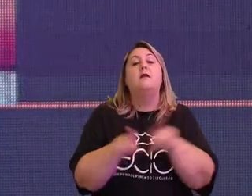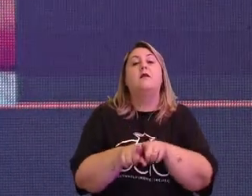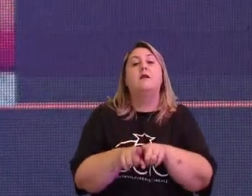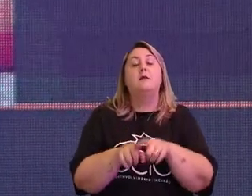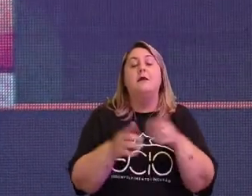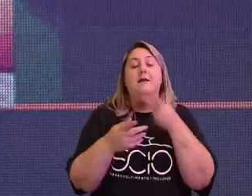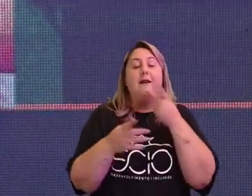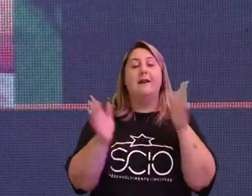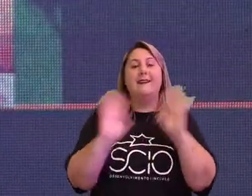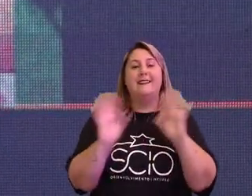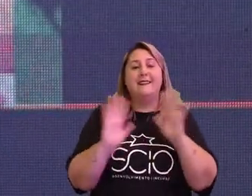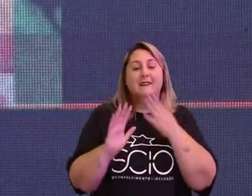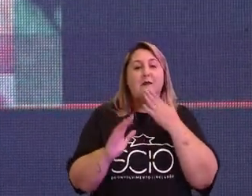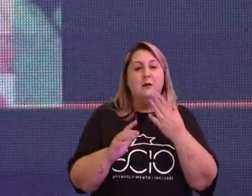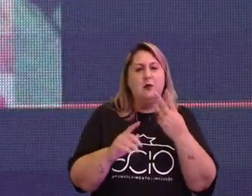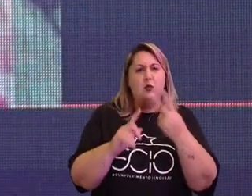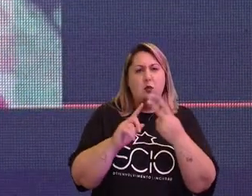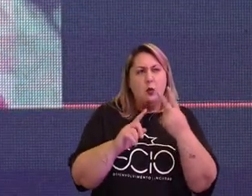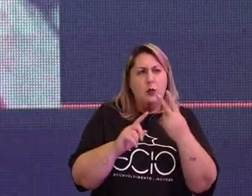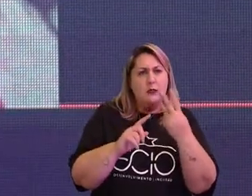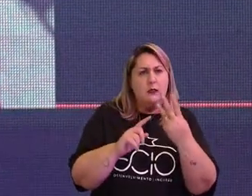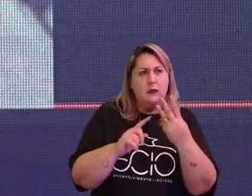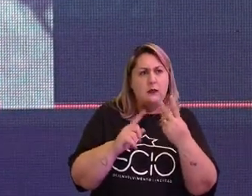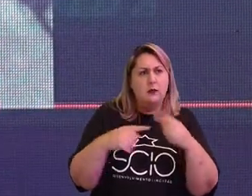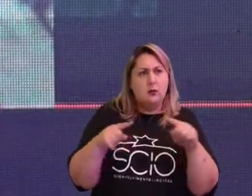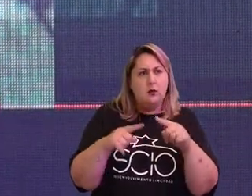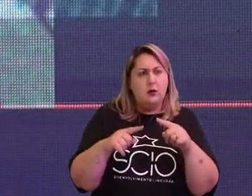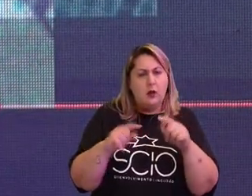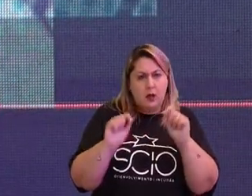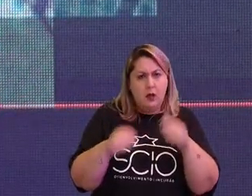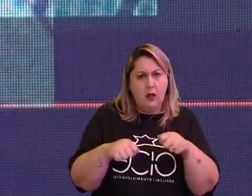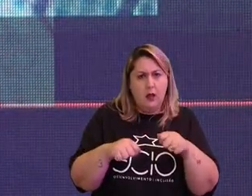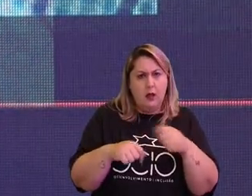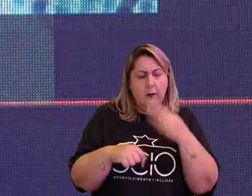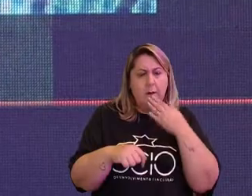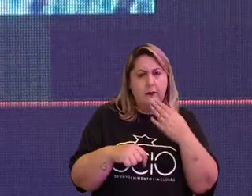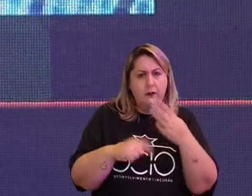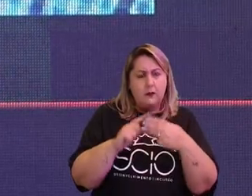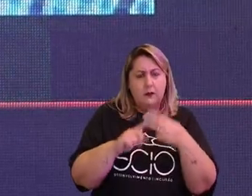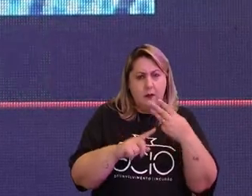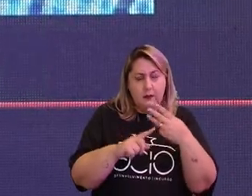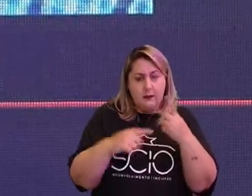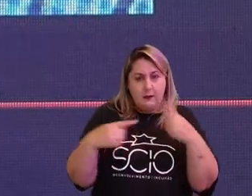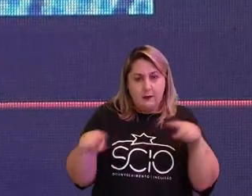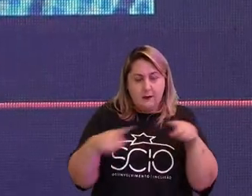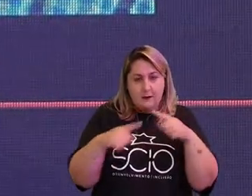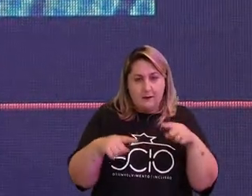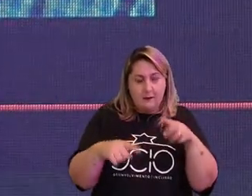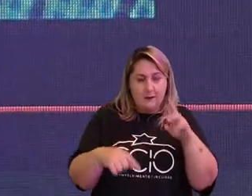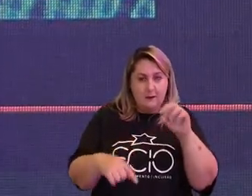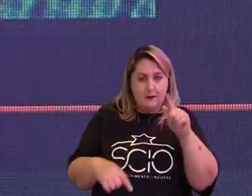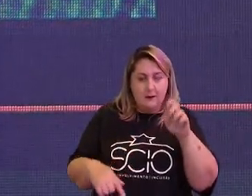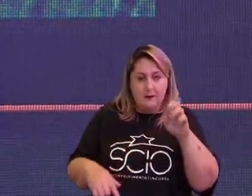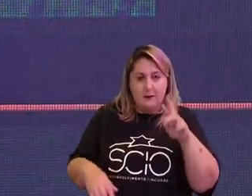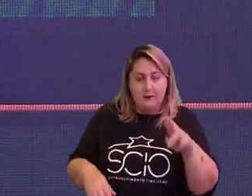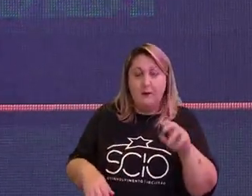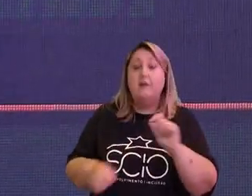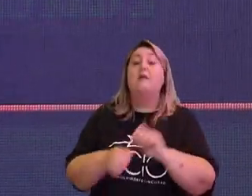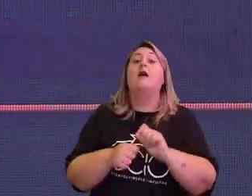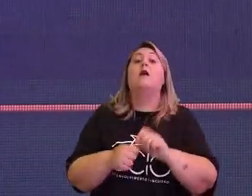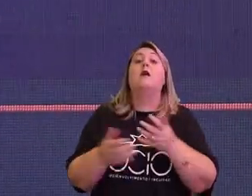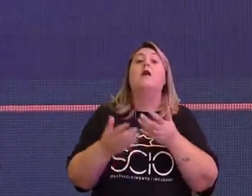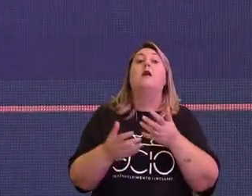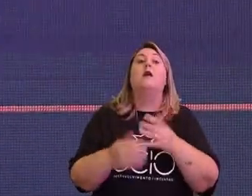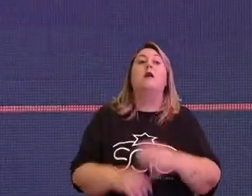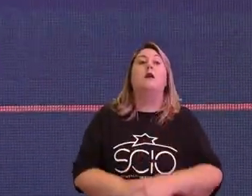para me despedir. Vamos pedir duas ou três? Três, né? Agora é a hora de três. Três músicas que o Roger escolhe, ele faz o que quiser,